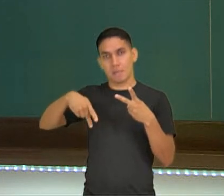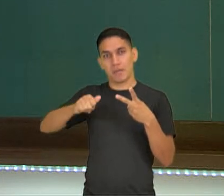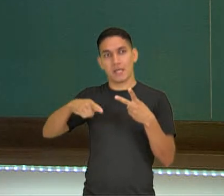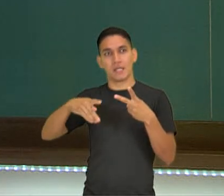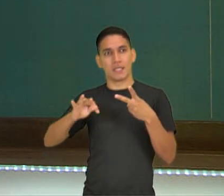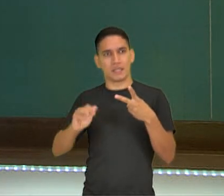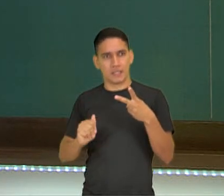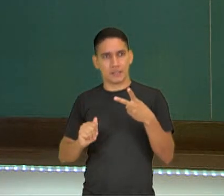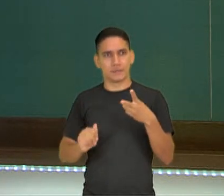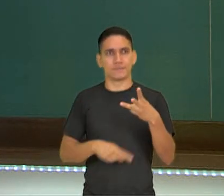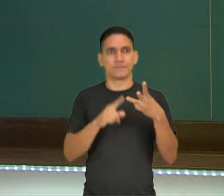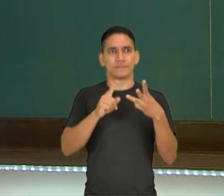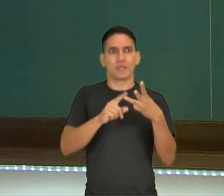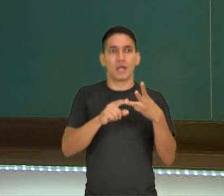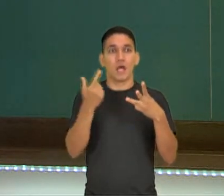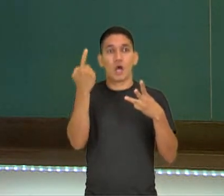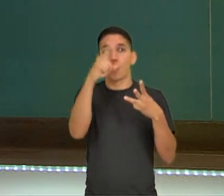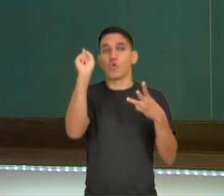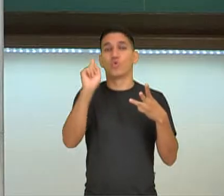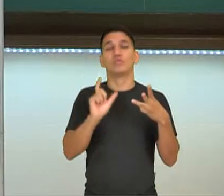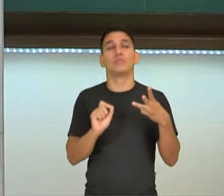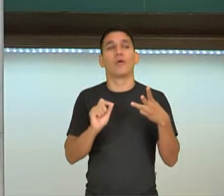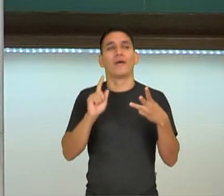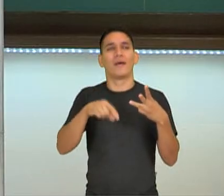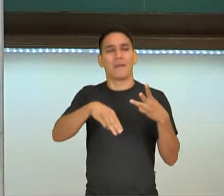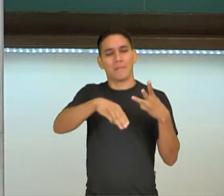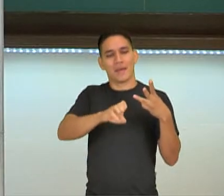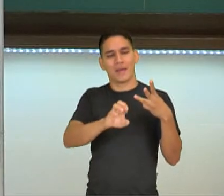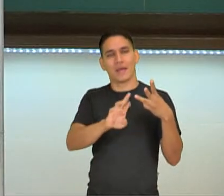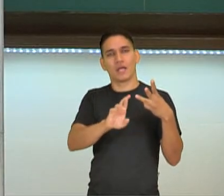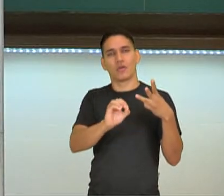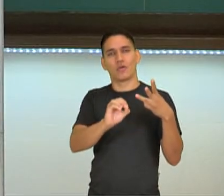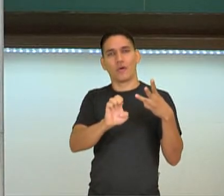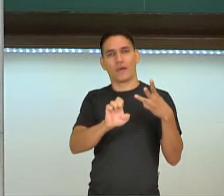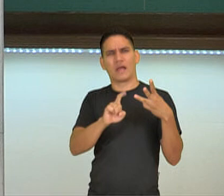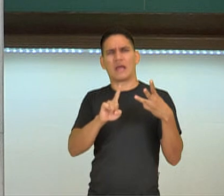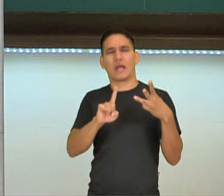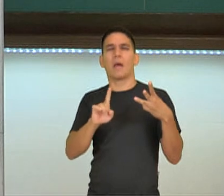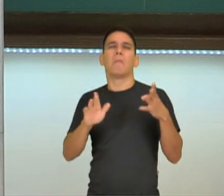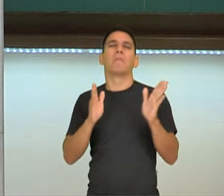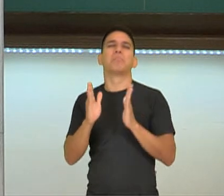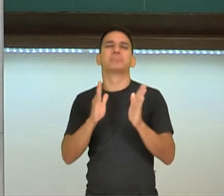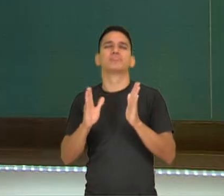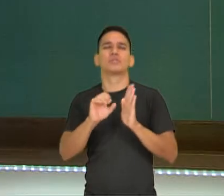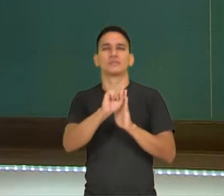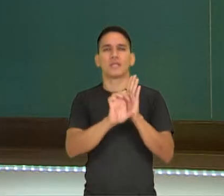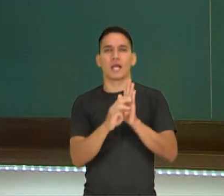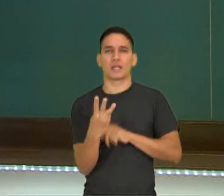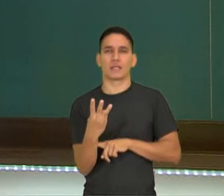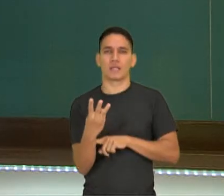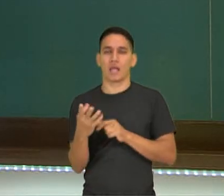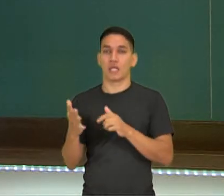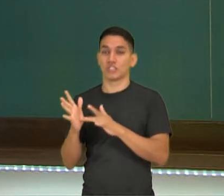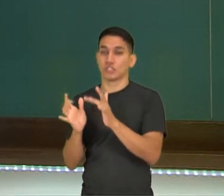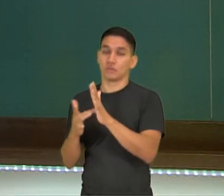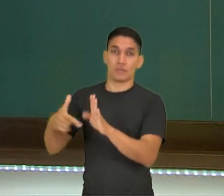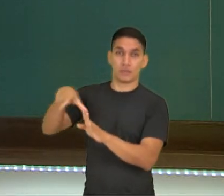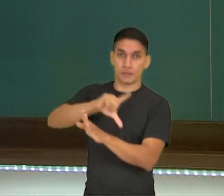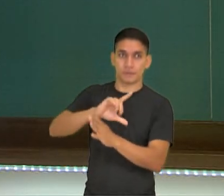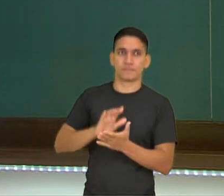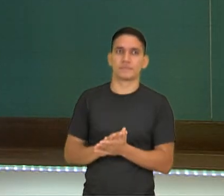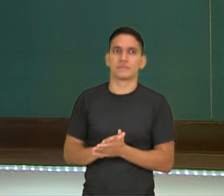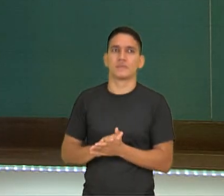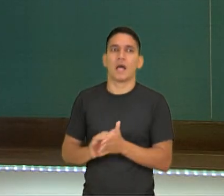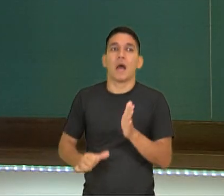em 644. E vem a última fase, Meroé, século 3 a.C. Essas 3 cidades com 3 fases diferentes. A primeira